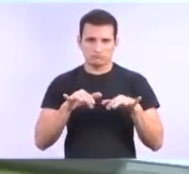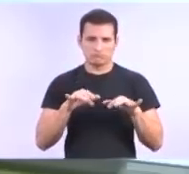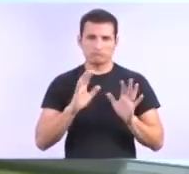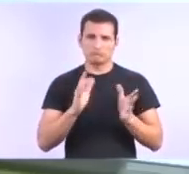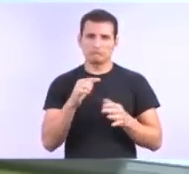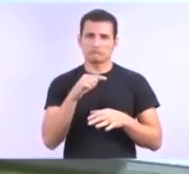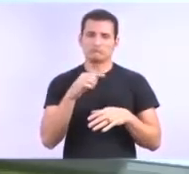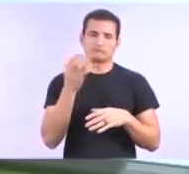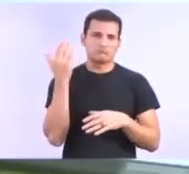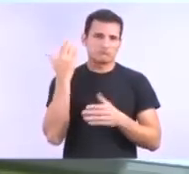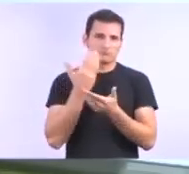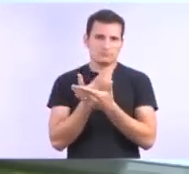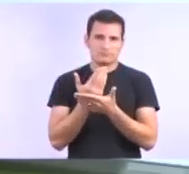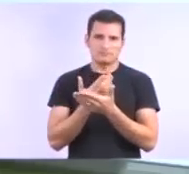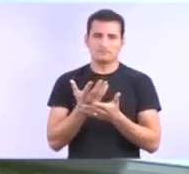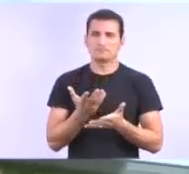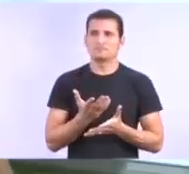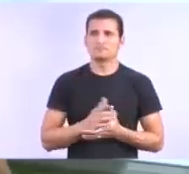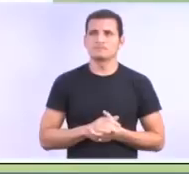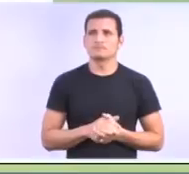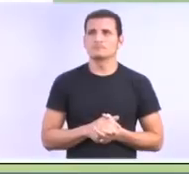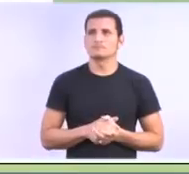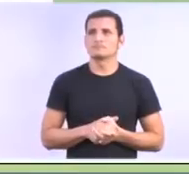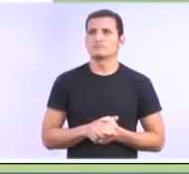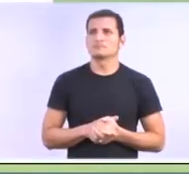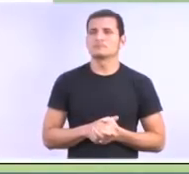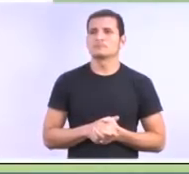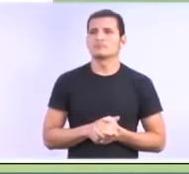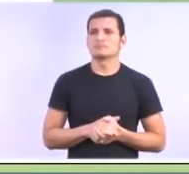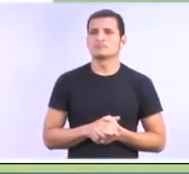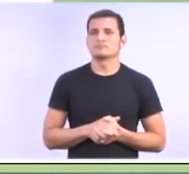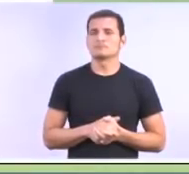tão distante de vocês, né, do que você já conhece.